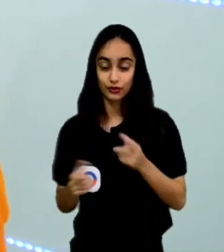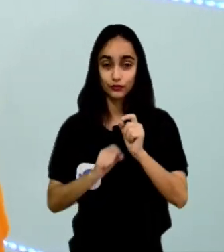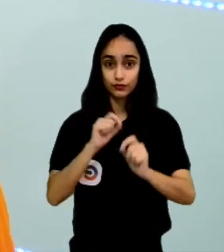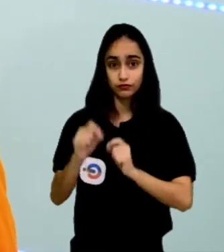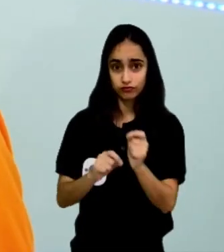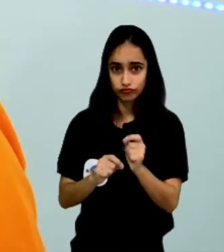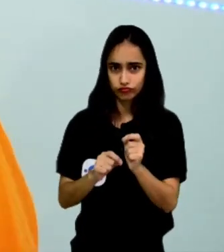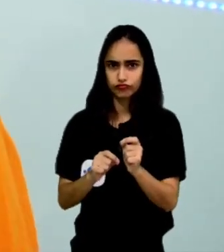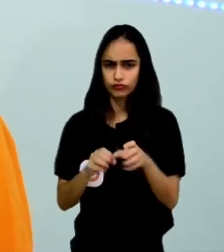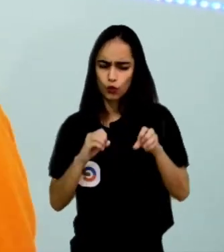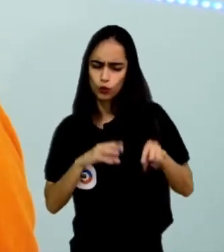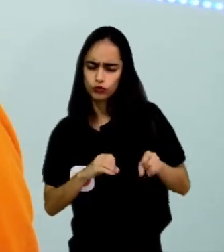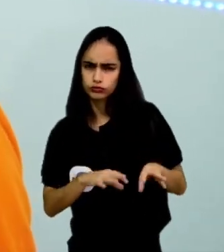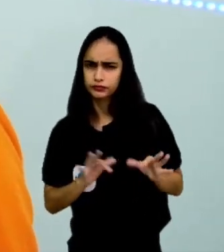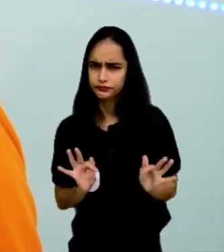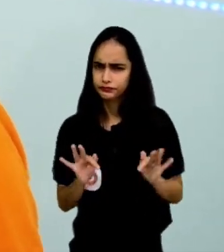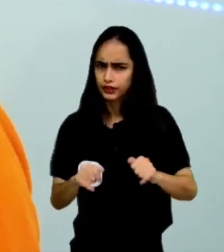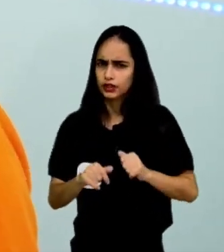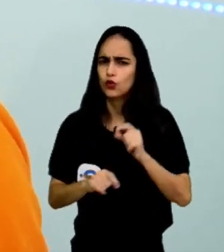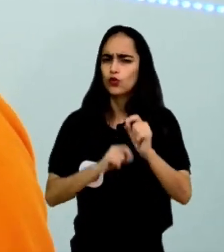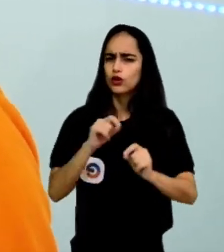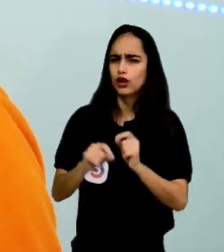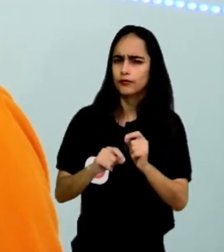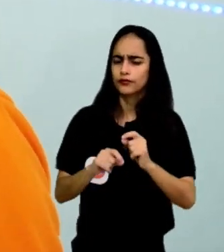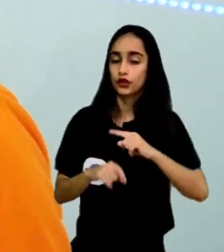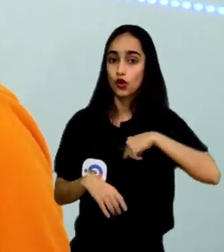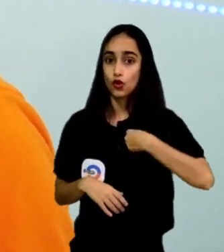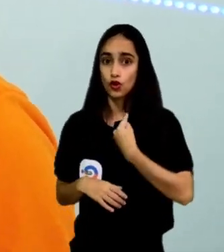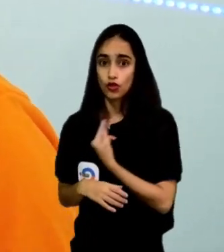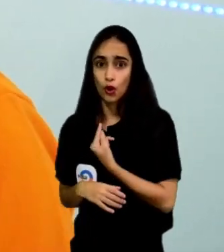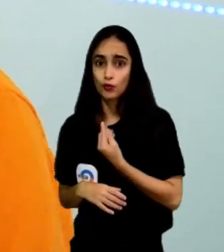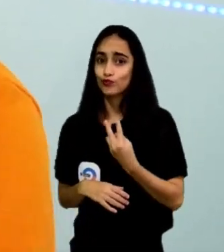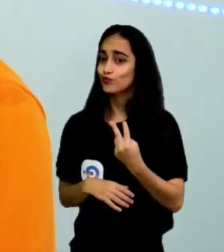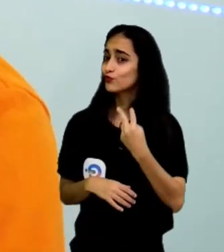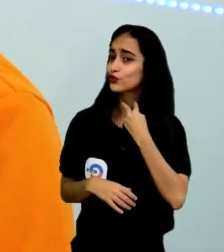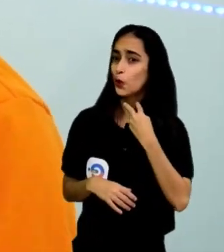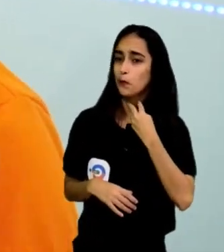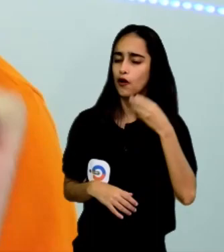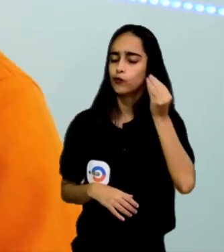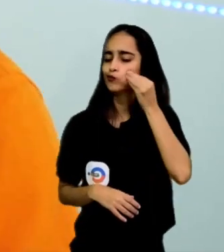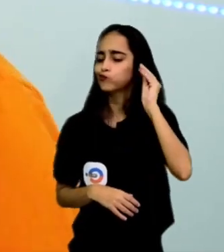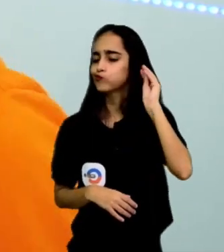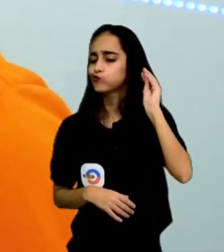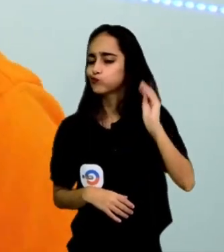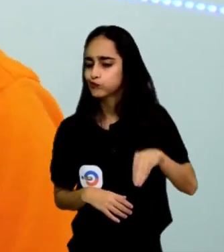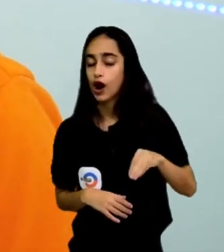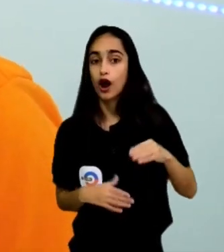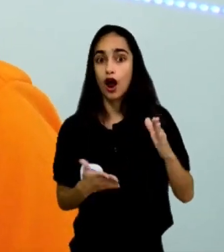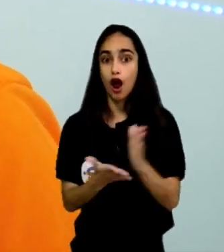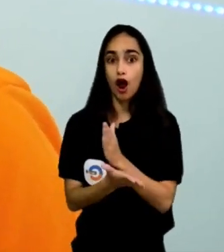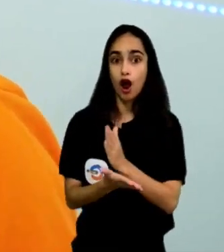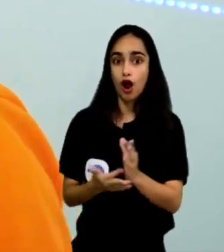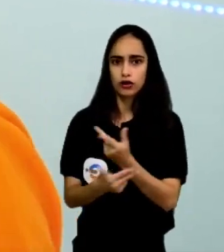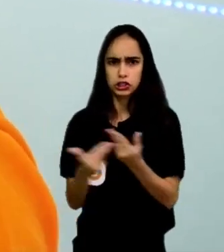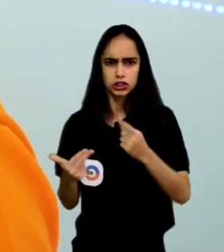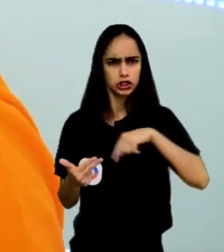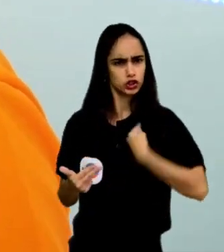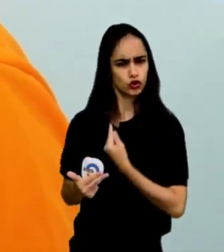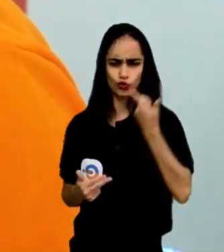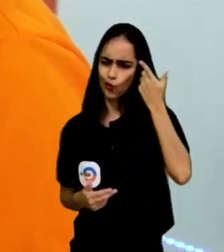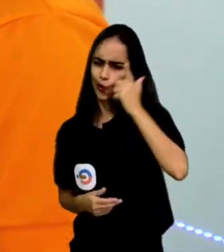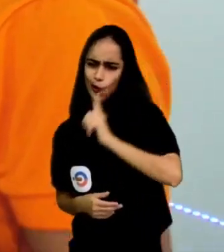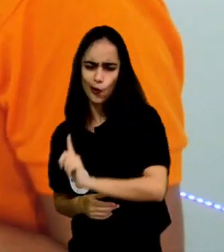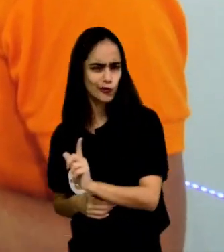lição de moral é: não devemos desprezar ou criticar as coisas que não conseguimos conquistar.